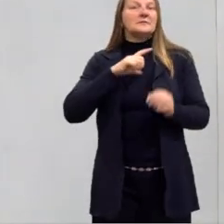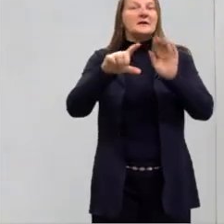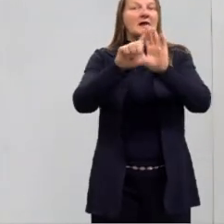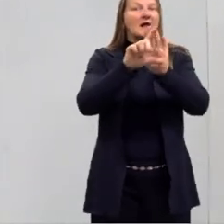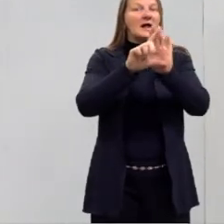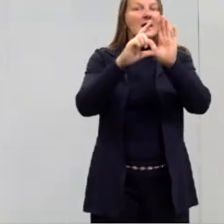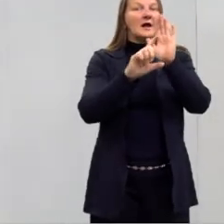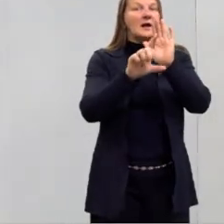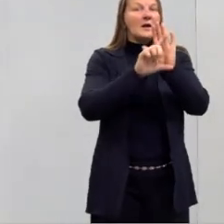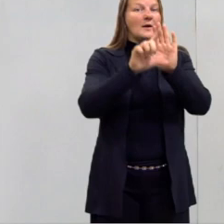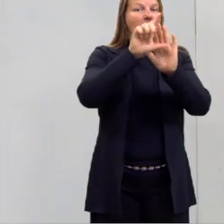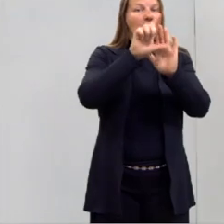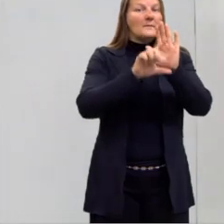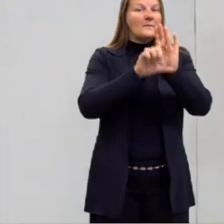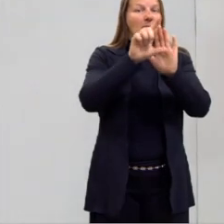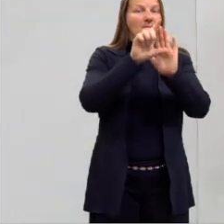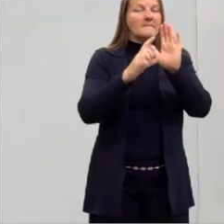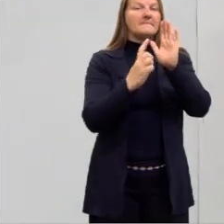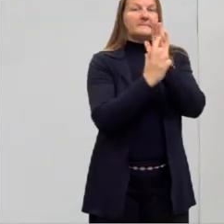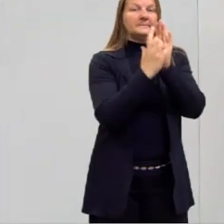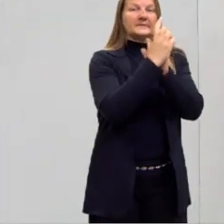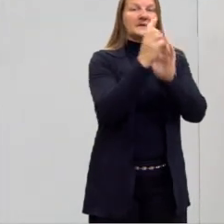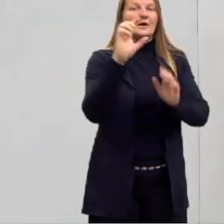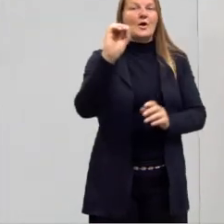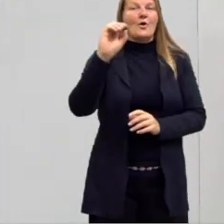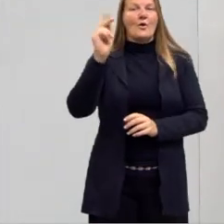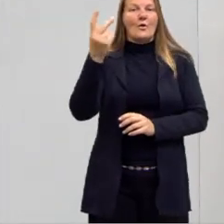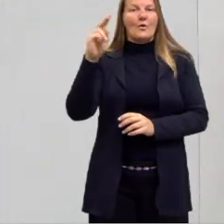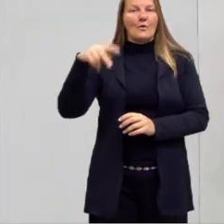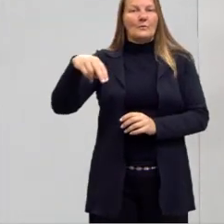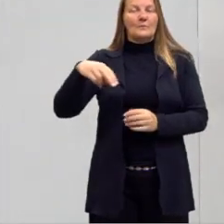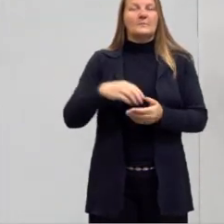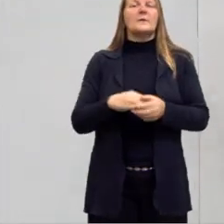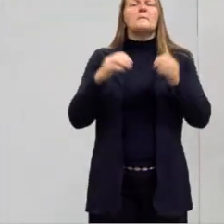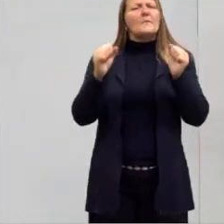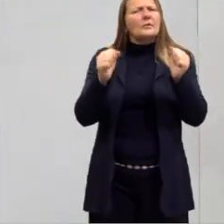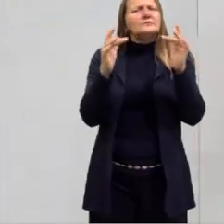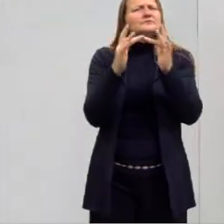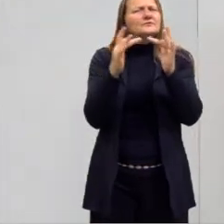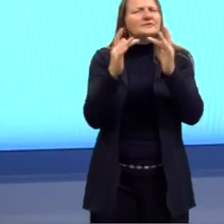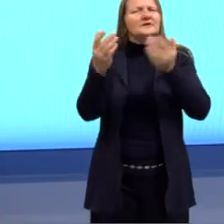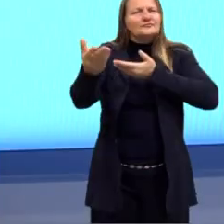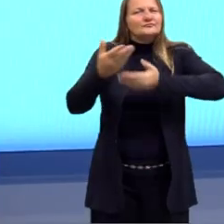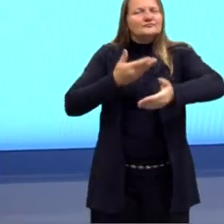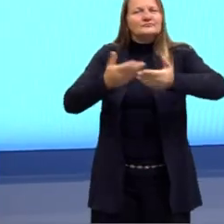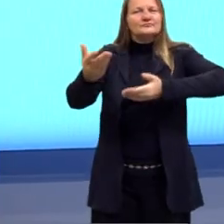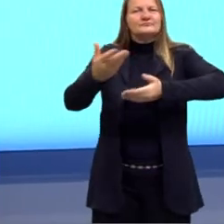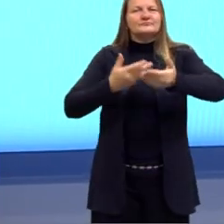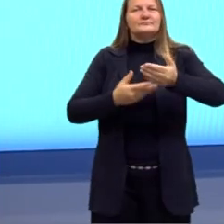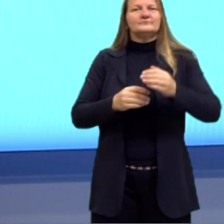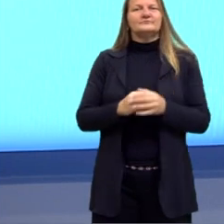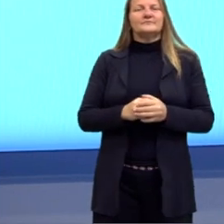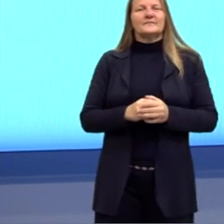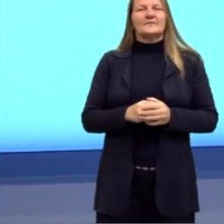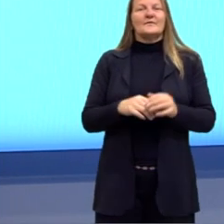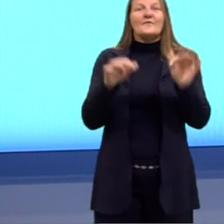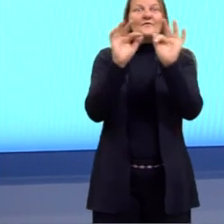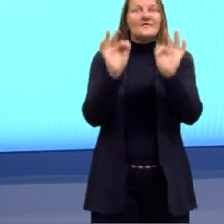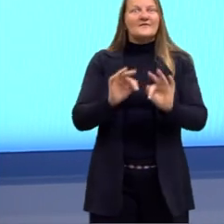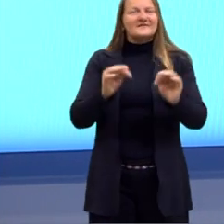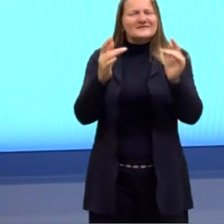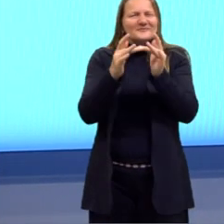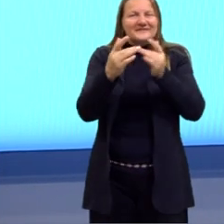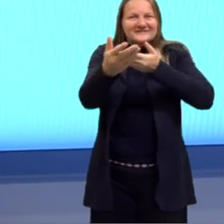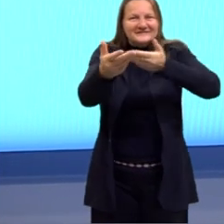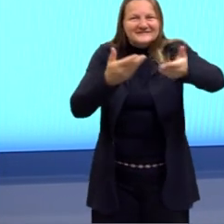gente vai voltar muito para ela tá lembrando que vocês podem entrar em contato comigo pelas minhas redes sociais vou ficar muito feliz de